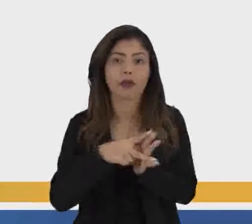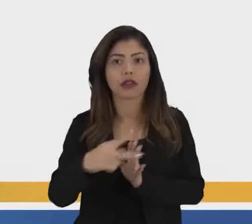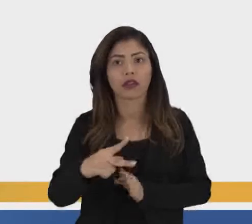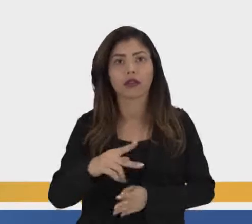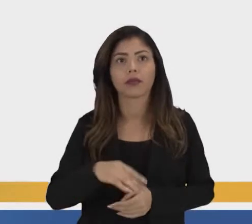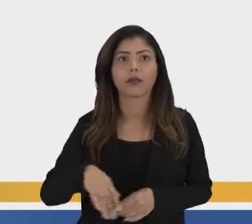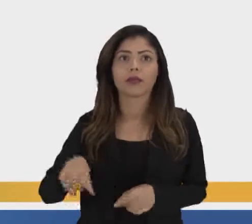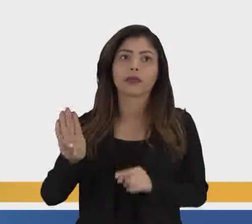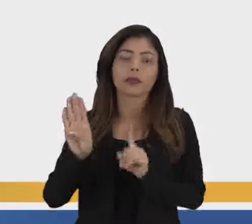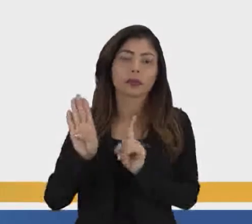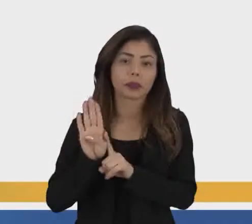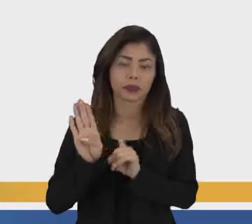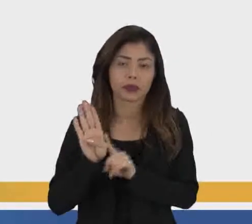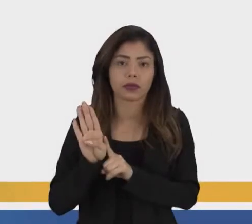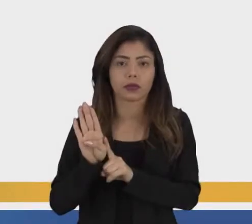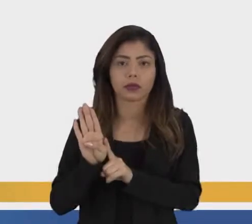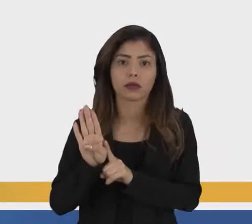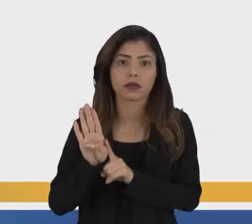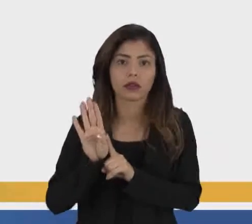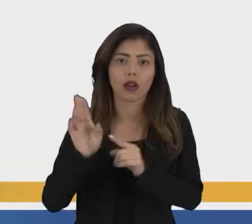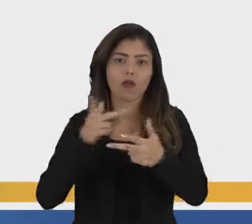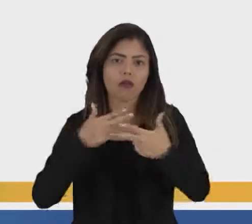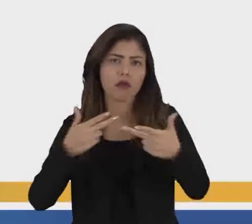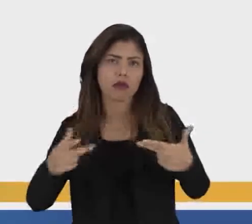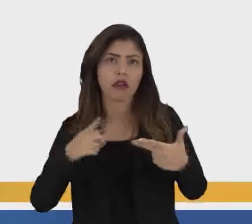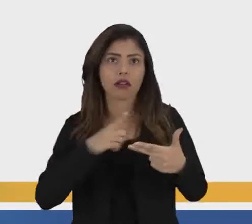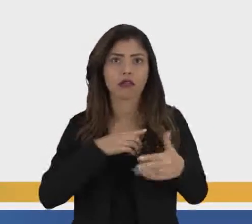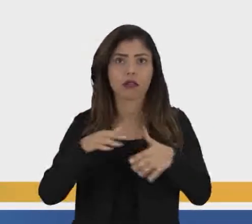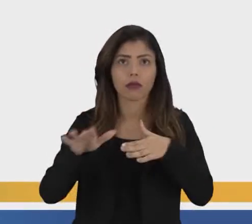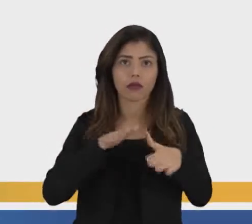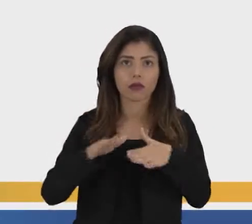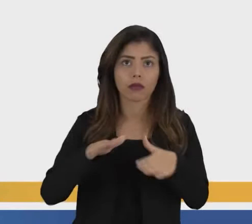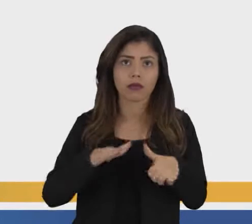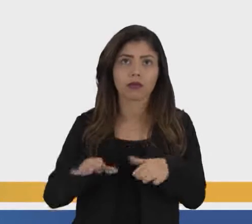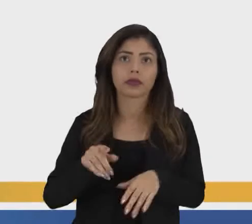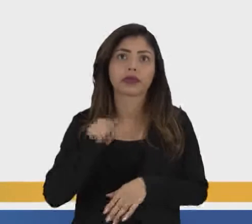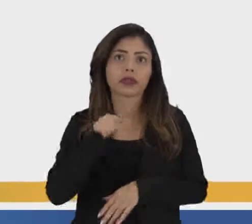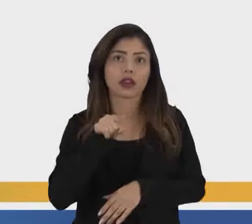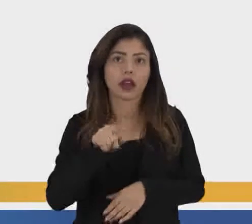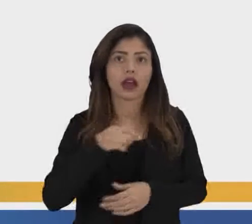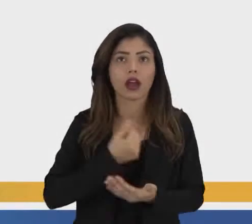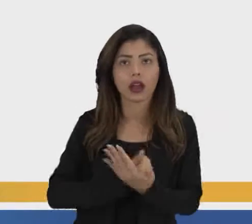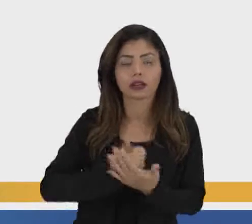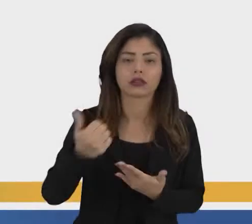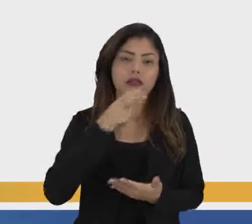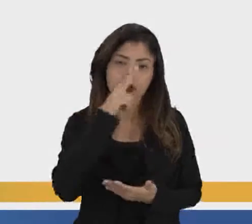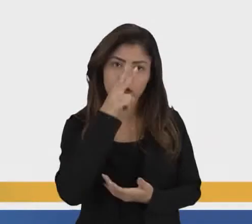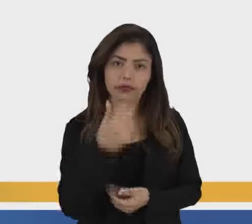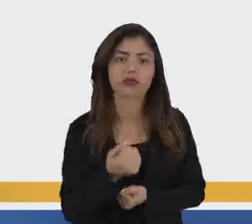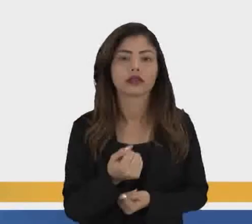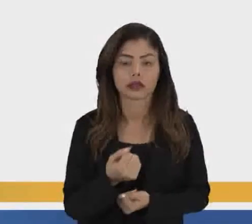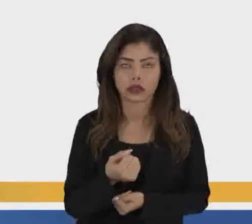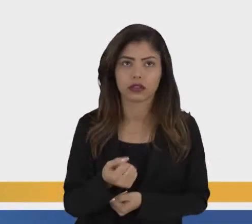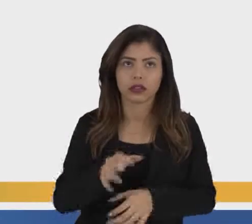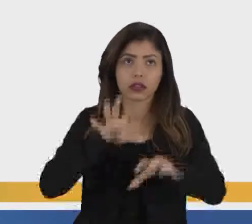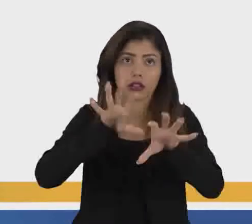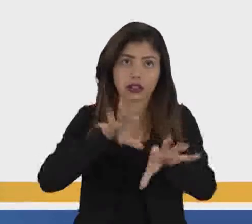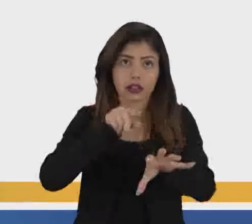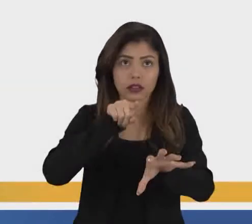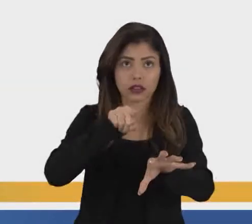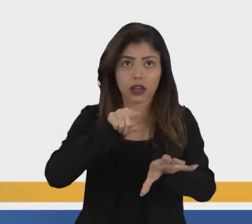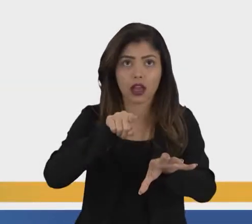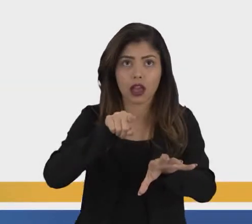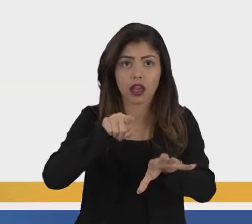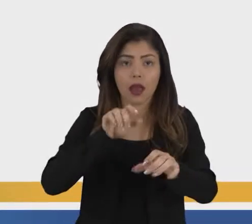força atua sobre ele. Alternativa B. Se um objeto estiver em movimento, ele está sob a ação de